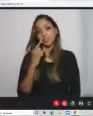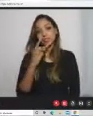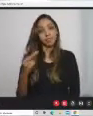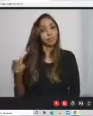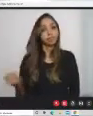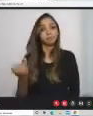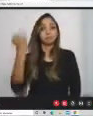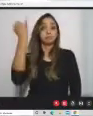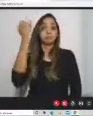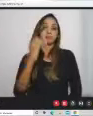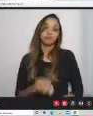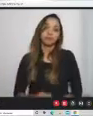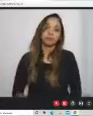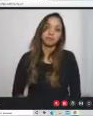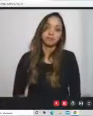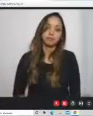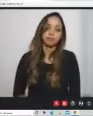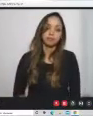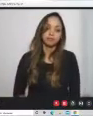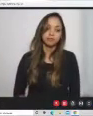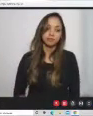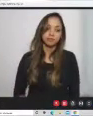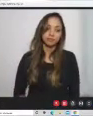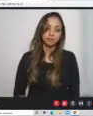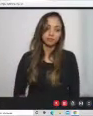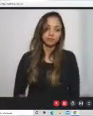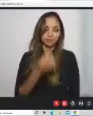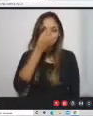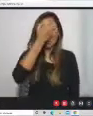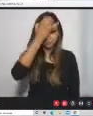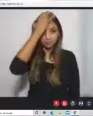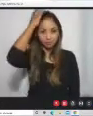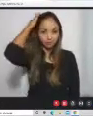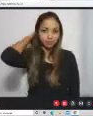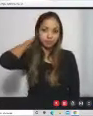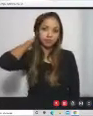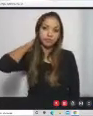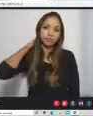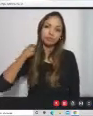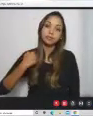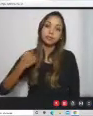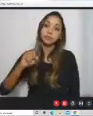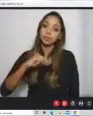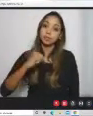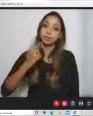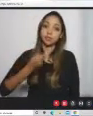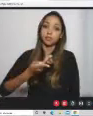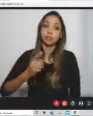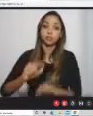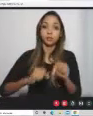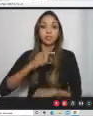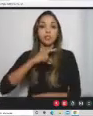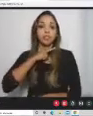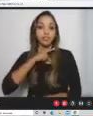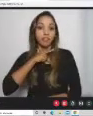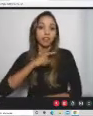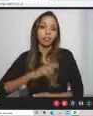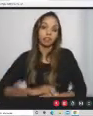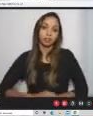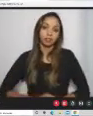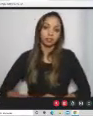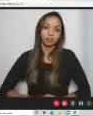relevância. Veja só, nós estamos tratando aqui das vacâncias. Como o vereador Irani bem disse aqui,